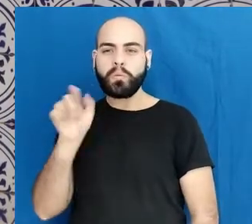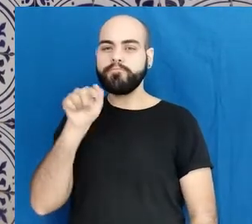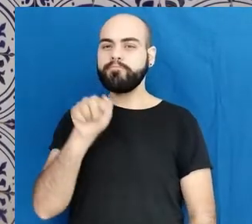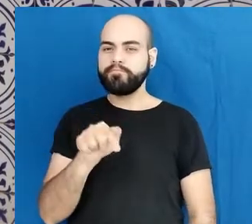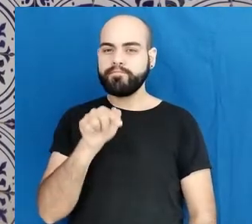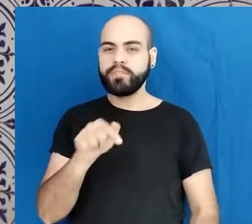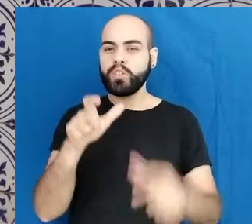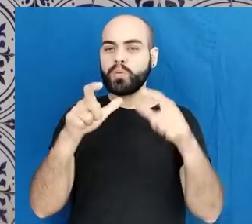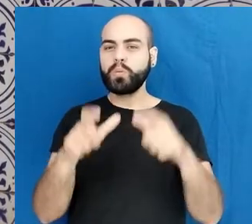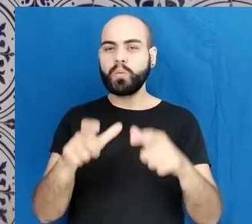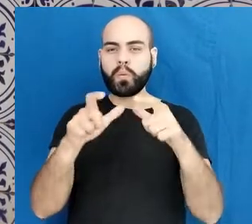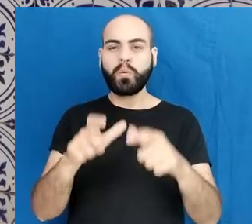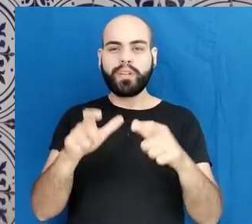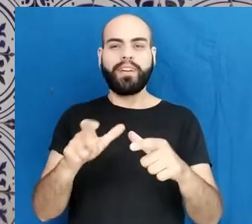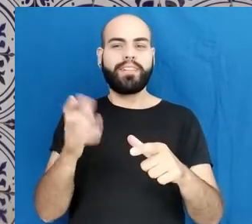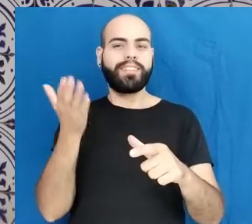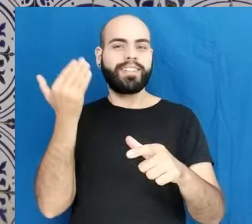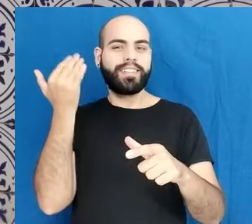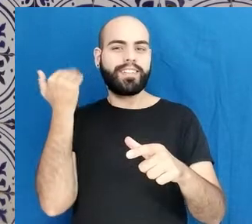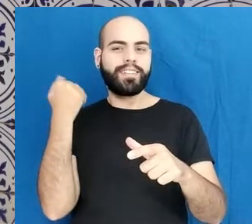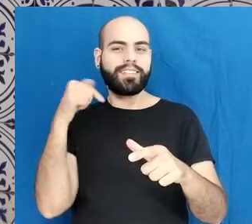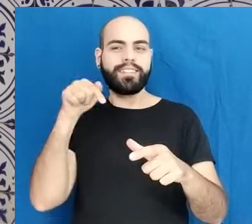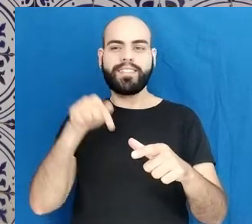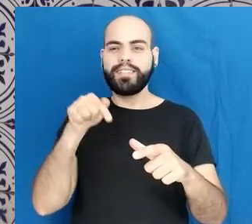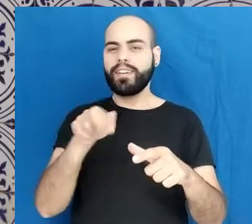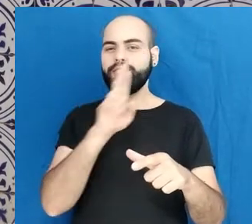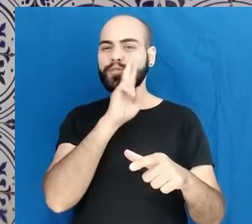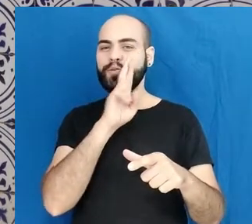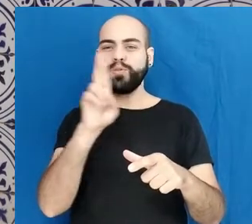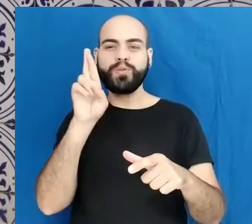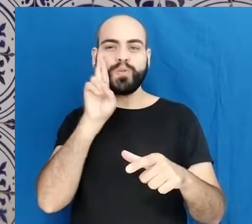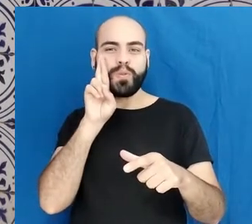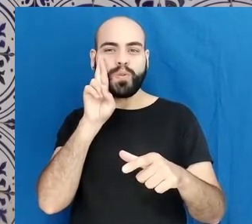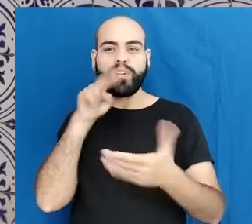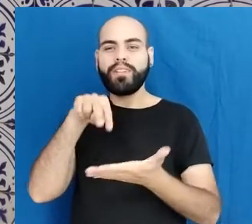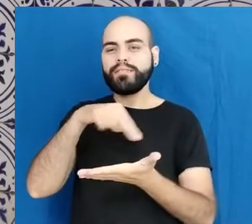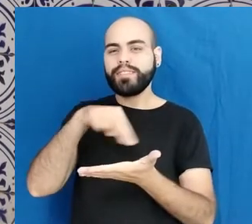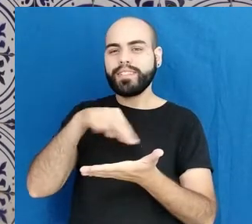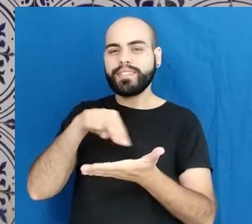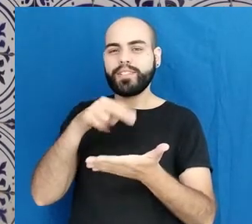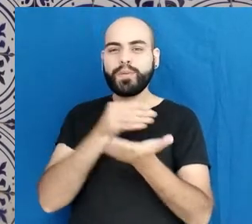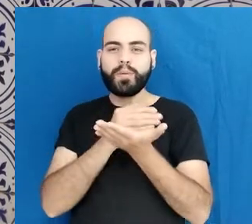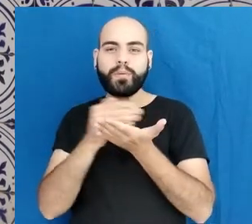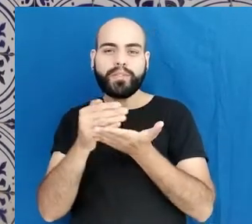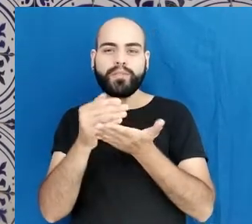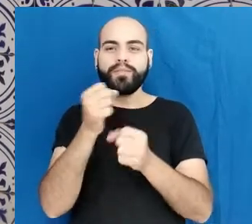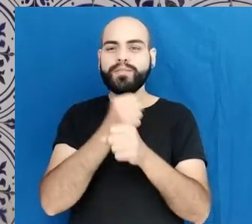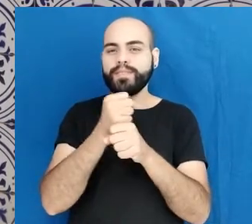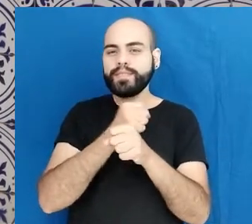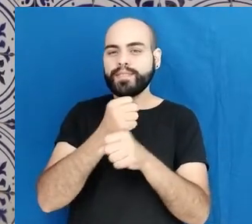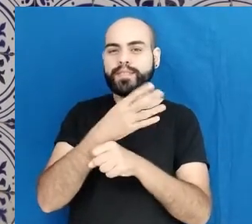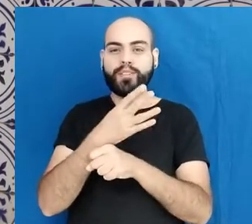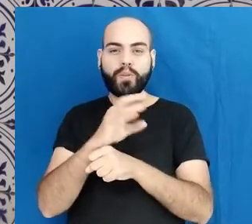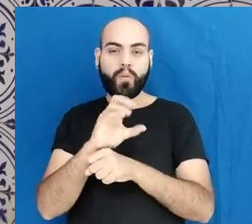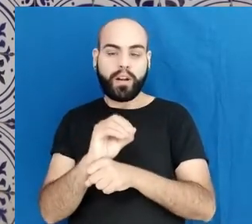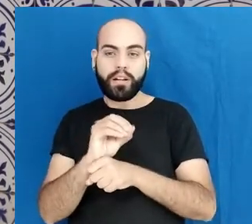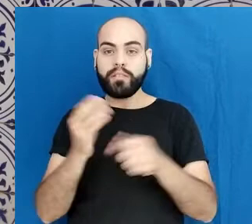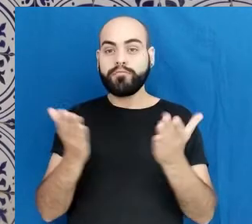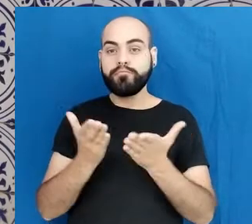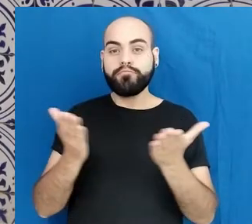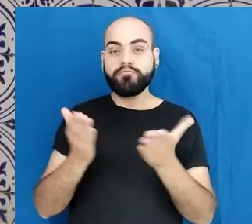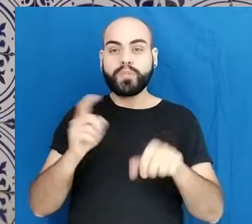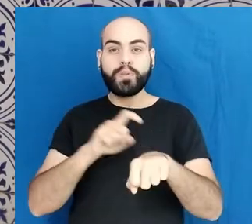diferente da sua vocação original, que era ser um pequeno restaurante dançante no início dos anos 40. A ideia agora,